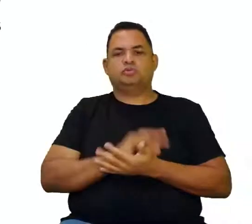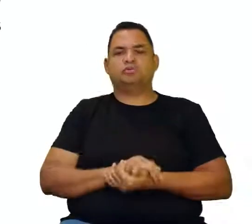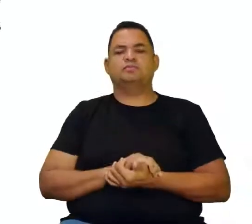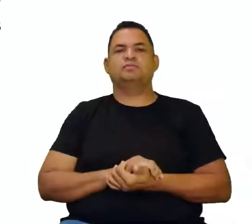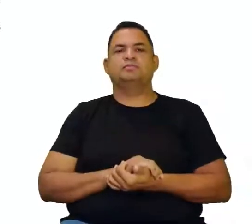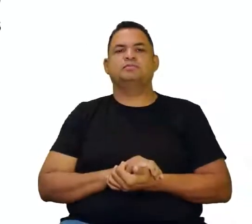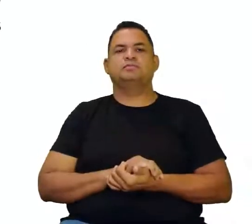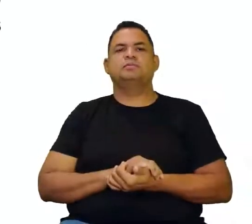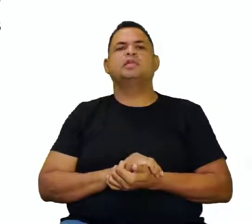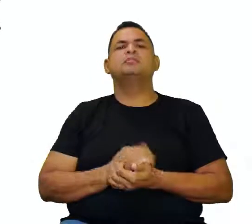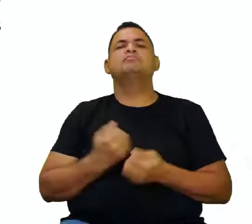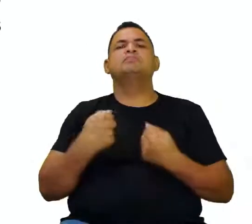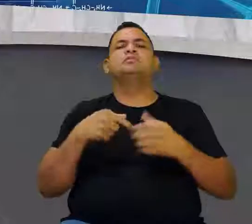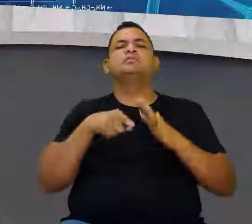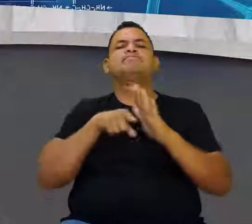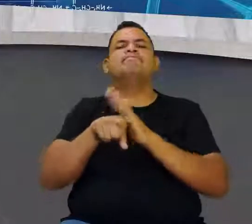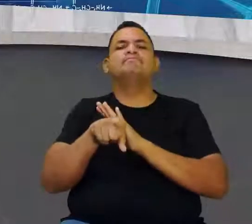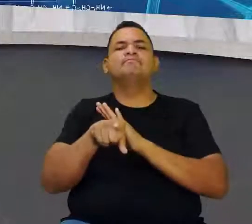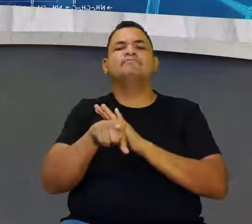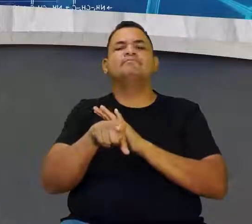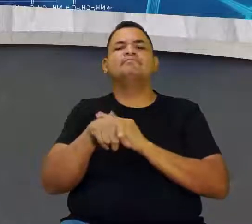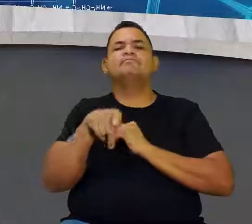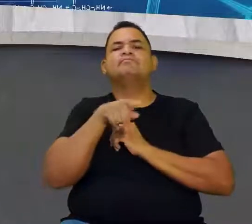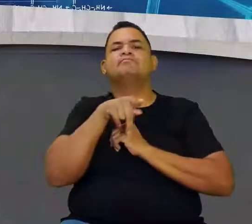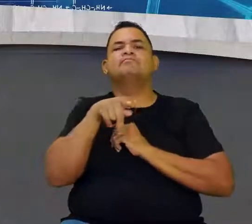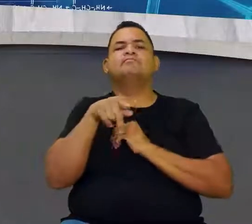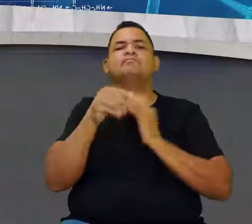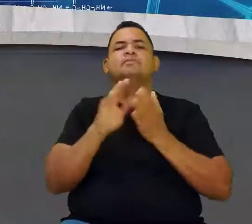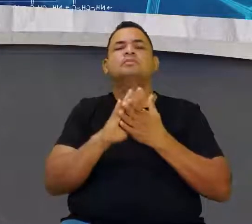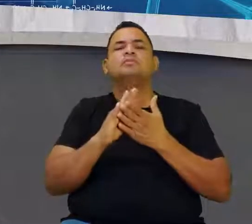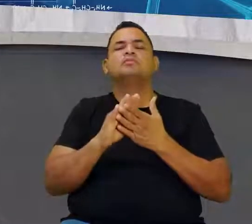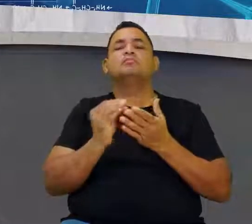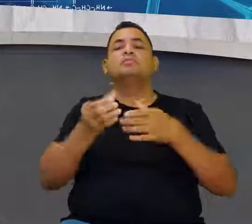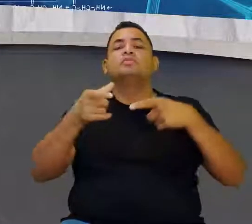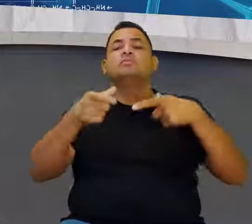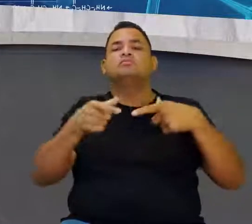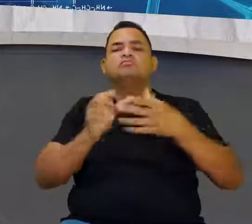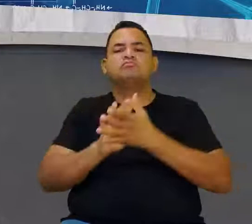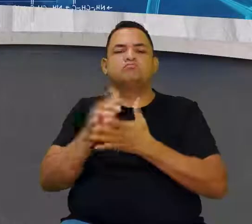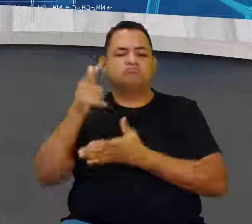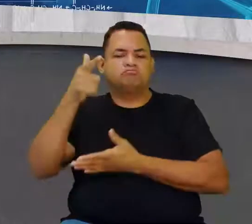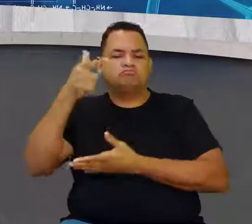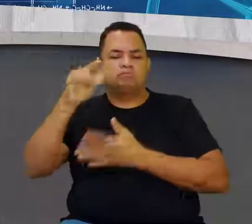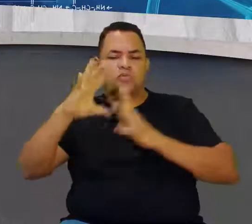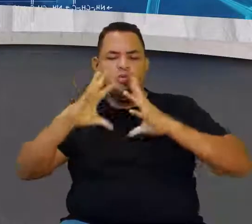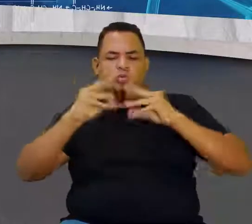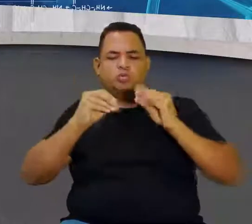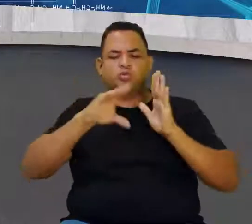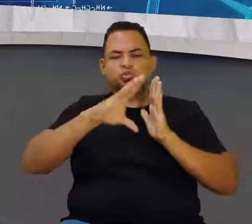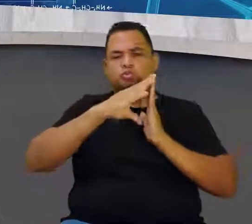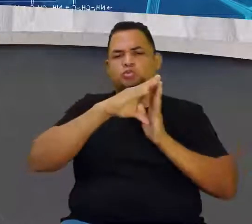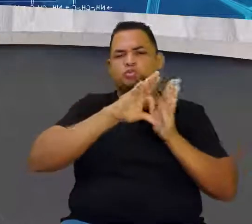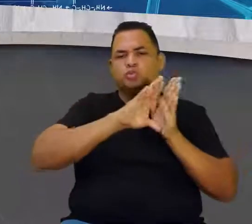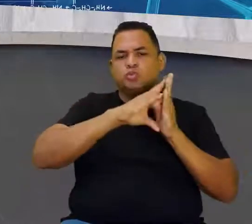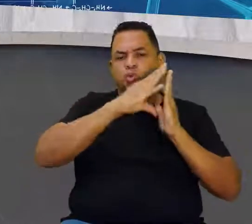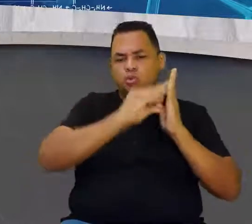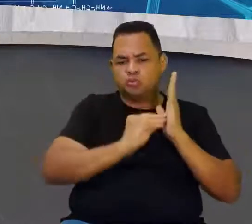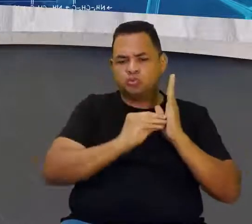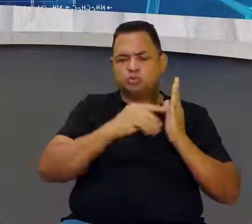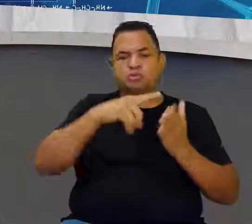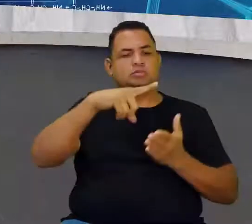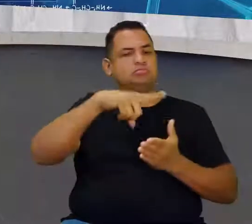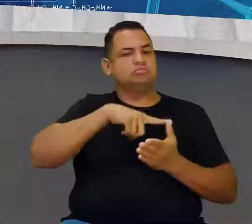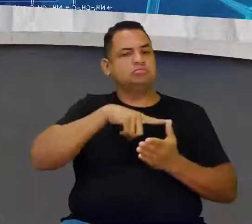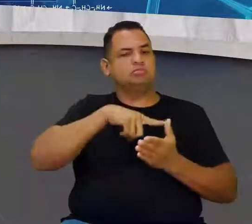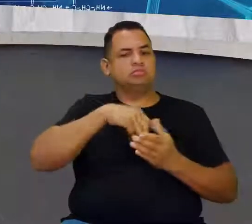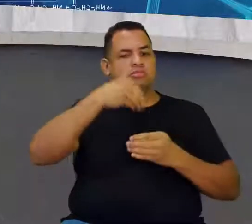Aí você pode perguntar, professora, aonde que eu vou conseguir todo o conteúdo que cai no Enem? Nos